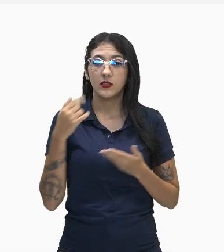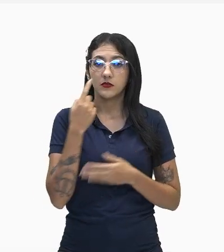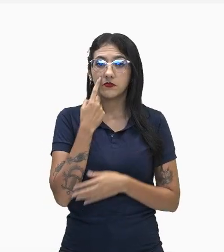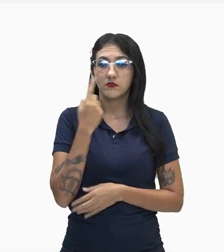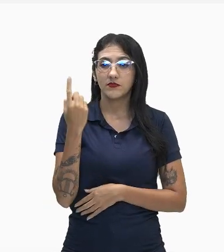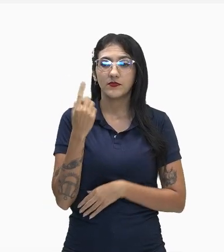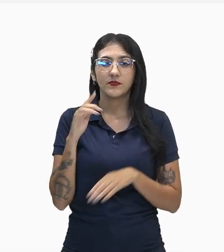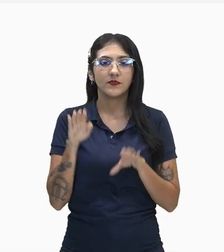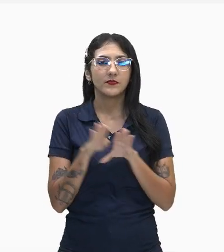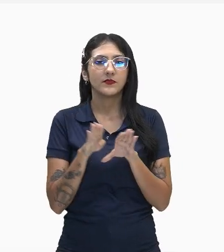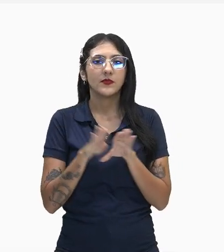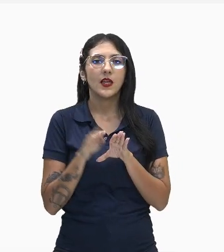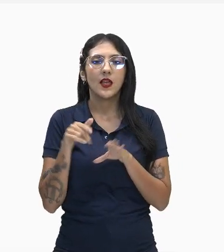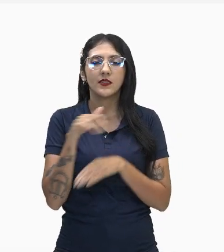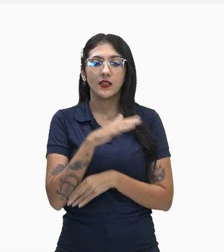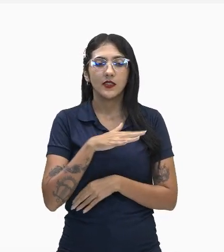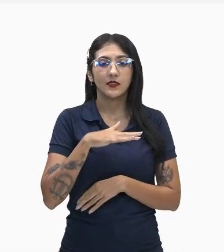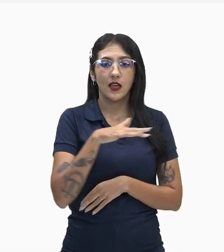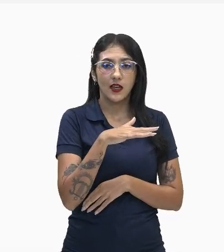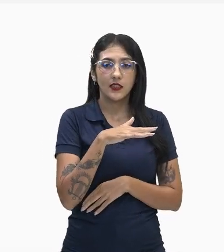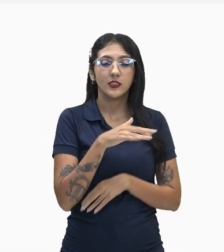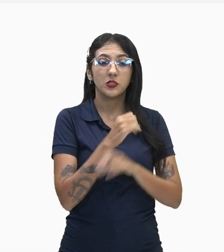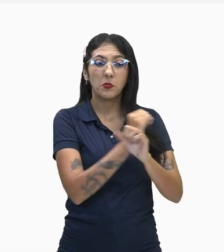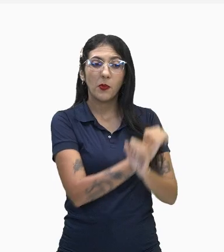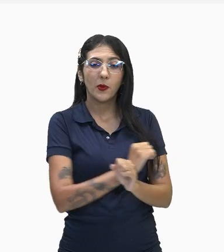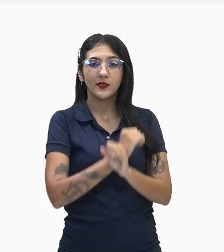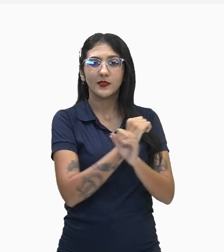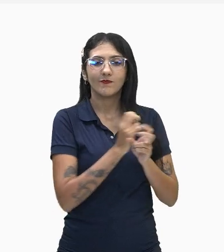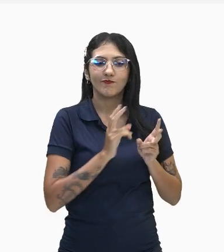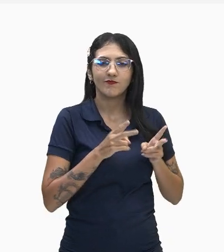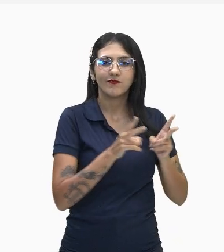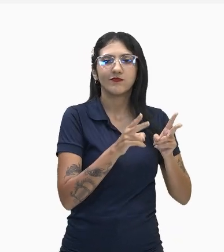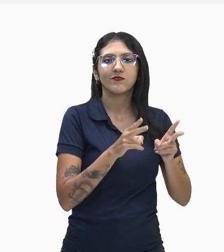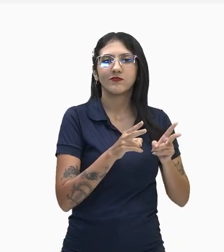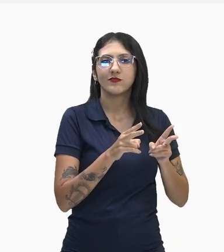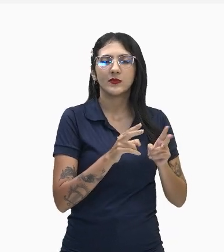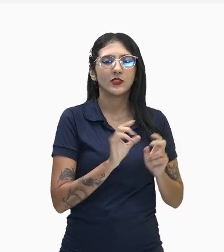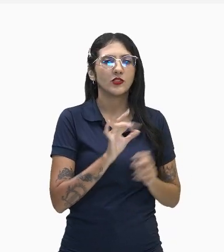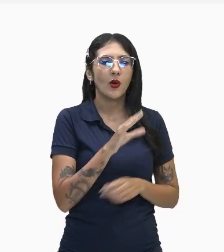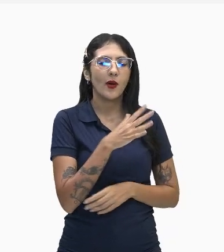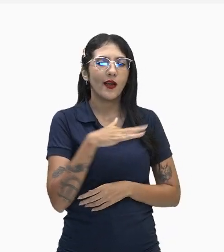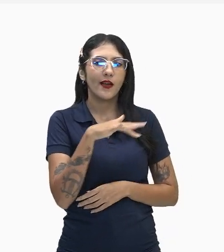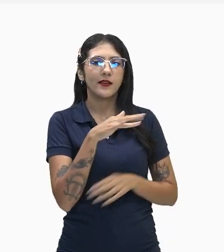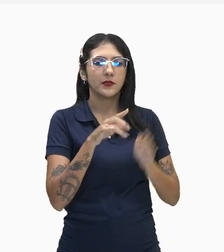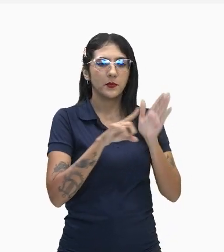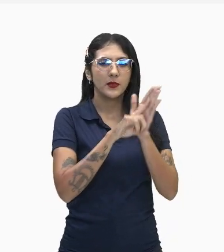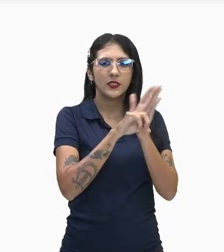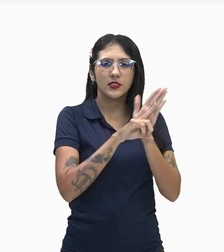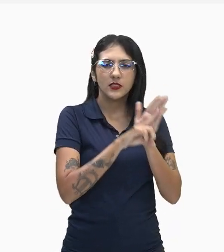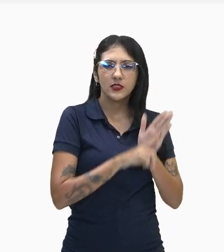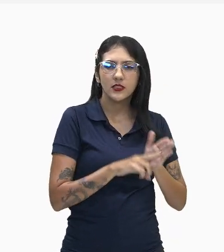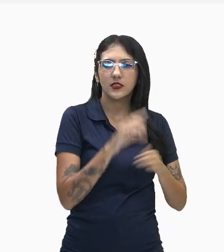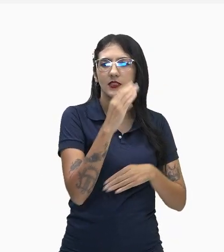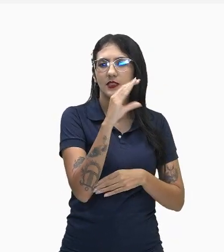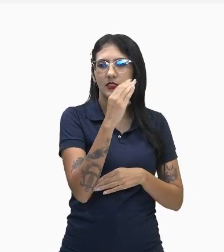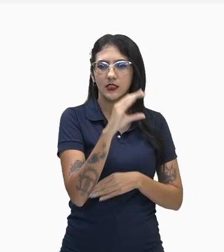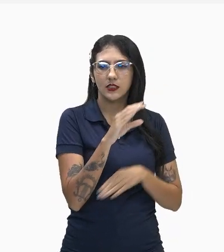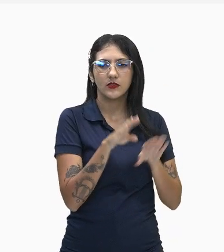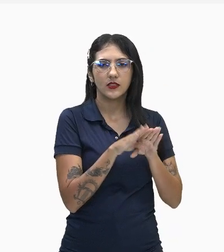de proteção integral são aquelas áreas mais voltadas para pesquisa e conservação